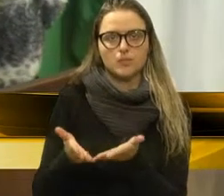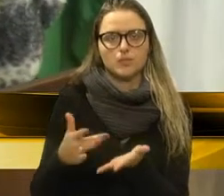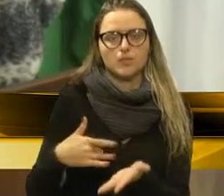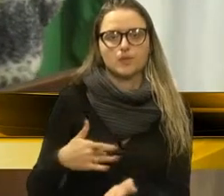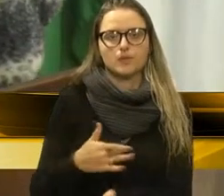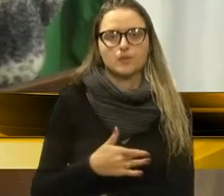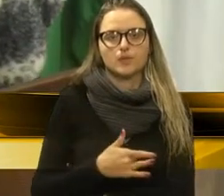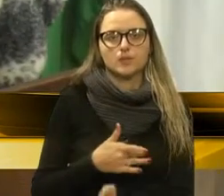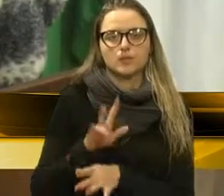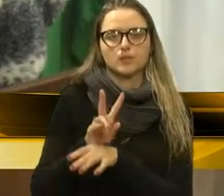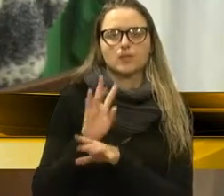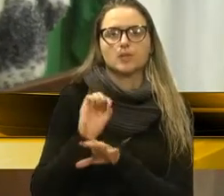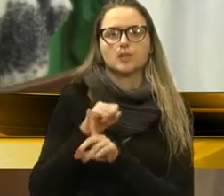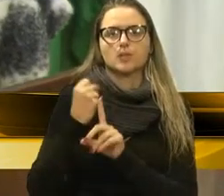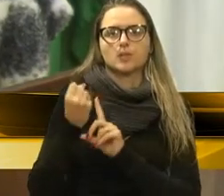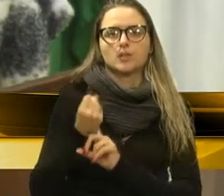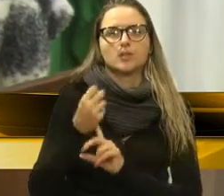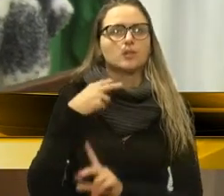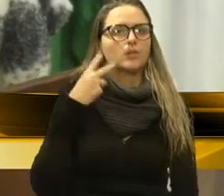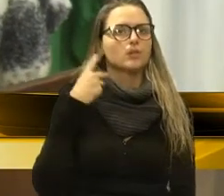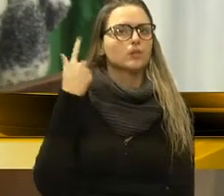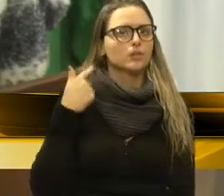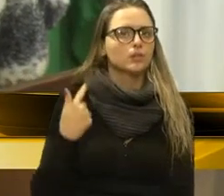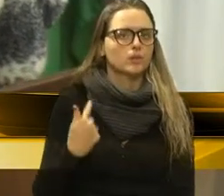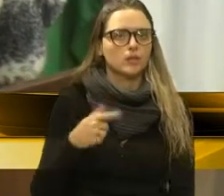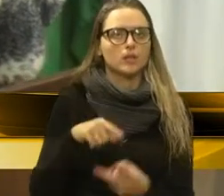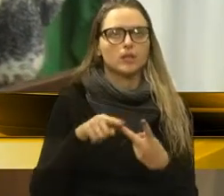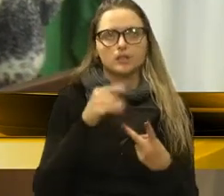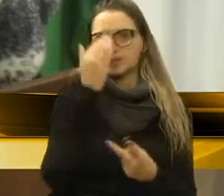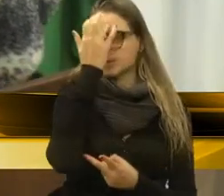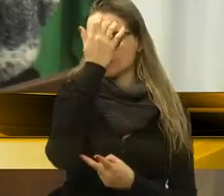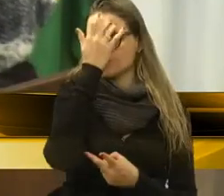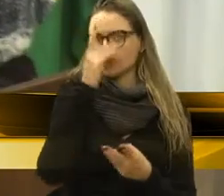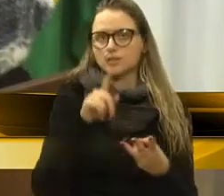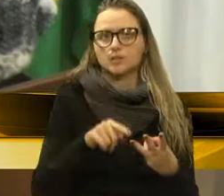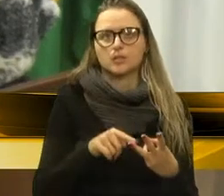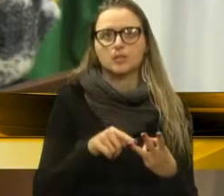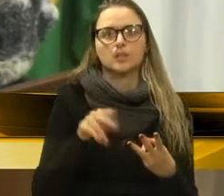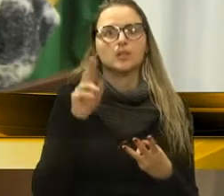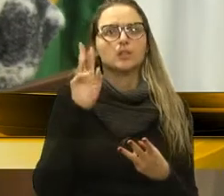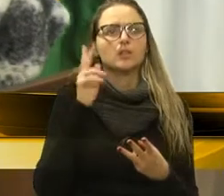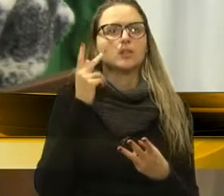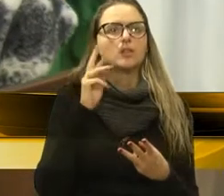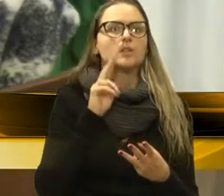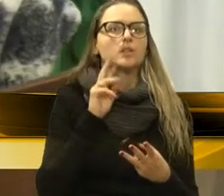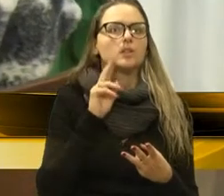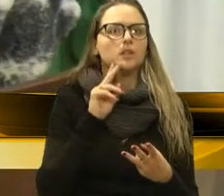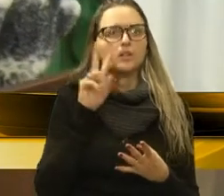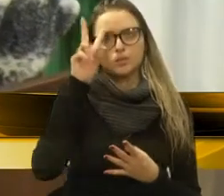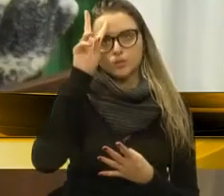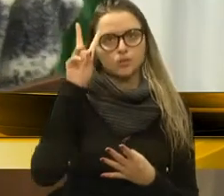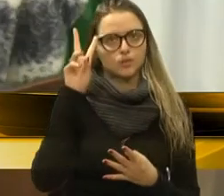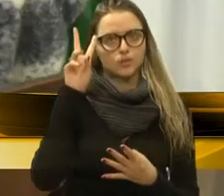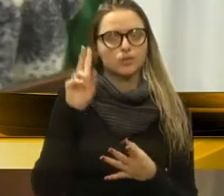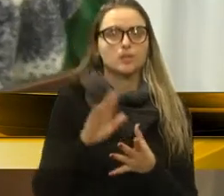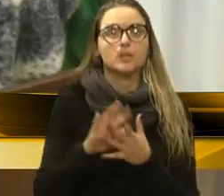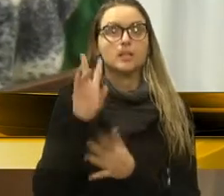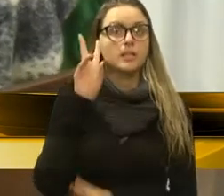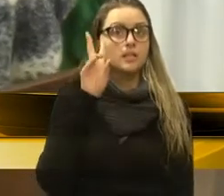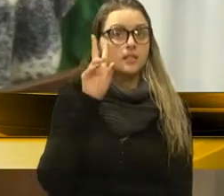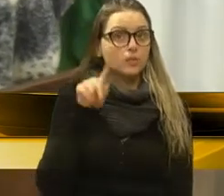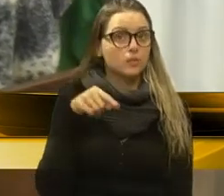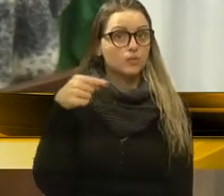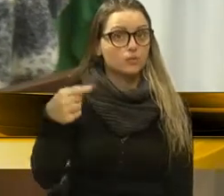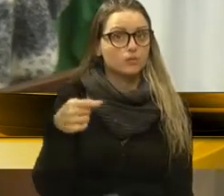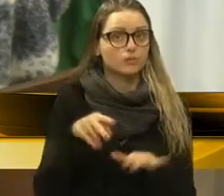e Proteção Social, vereadora Gladys, vereadora Diló, vereador Renato e vereador Velocino, que na segunda-feira,